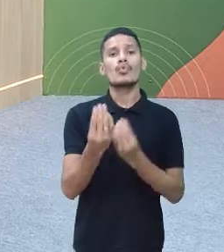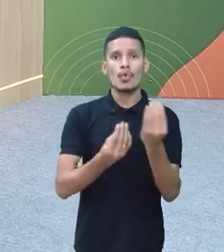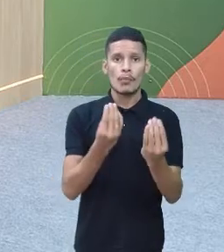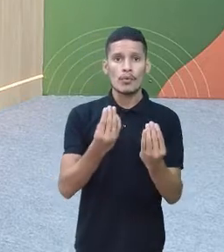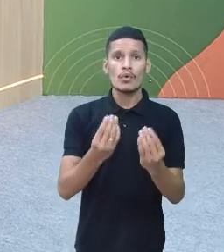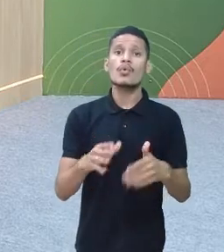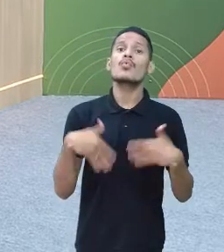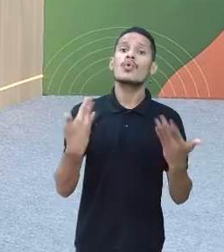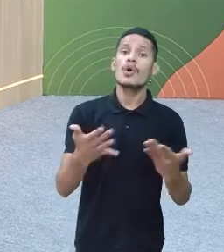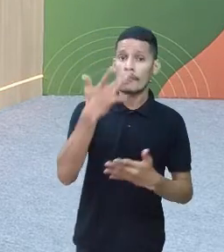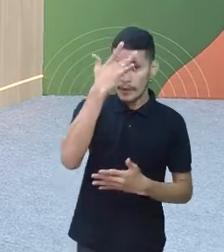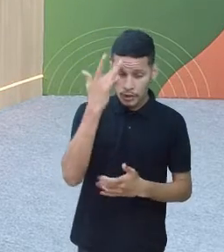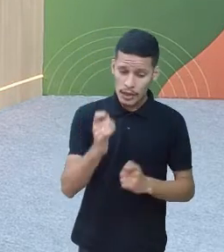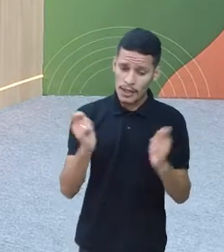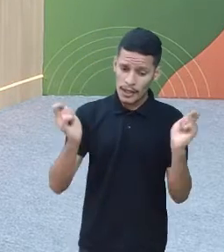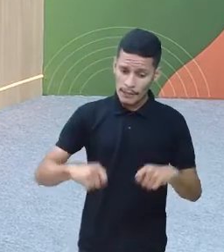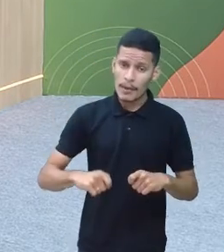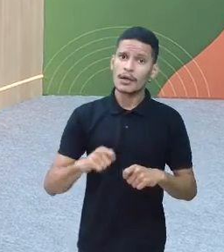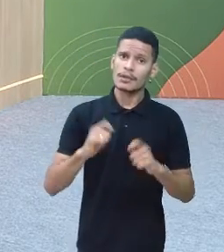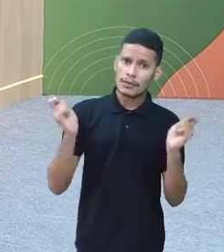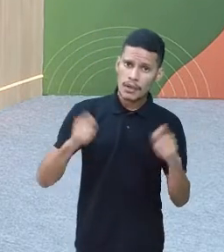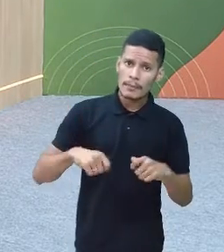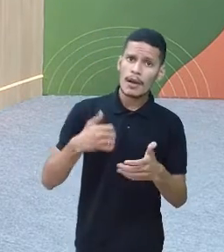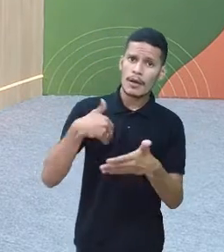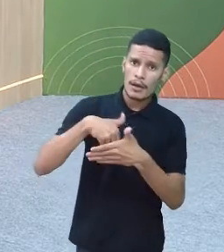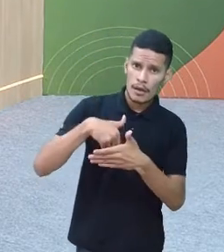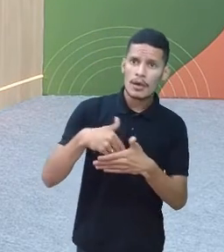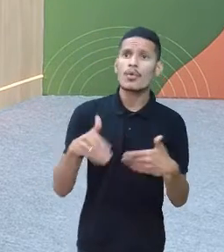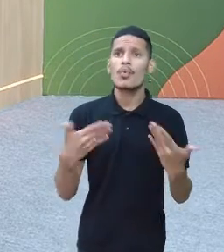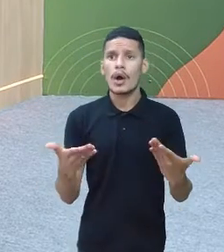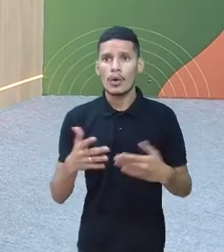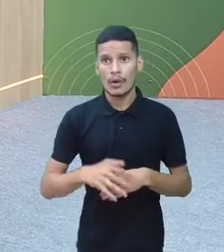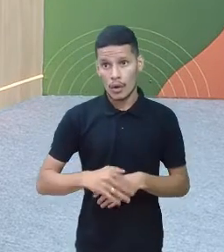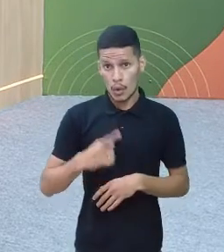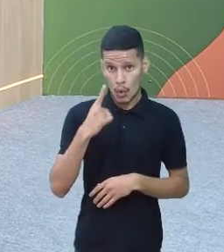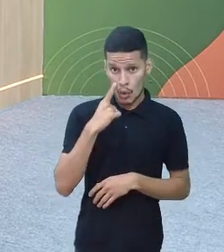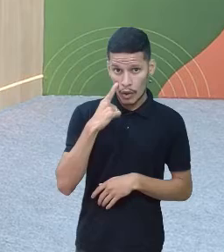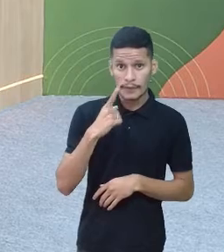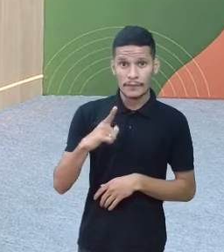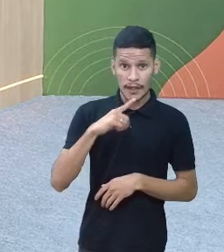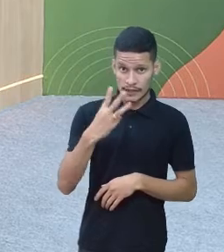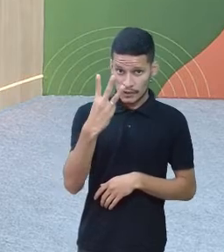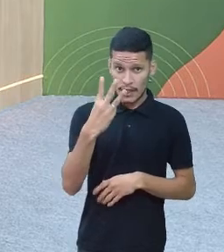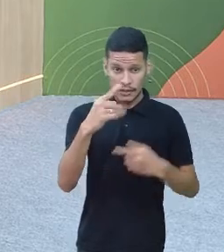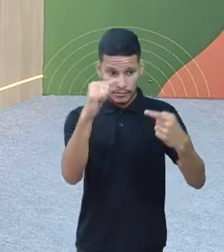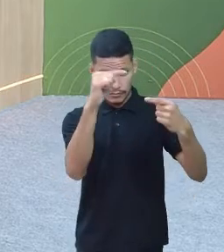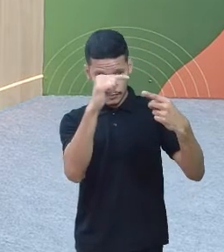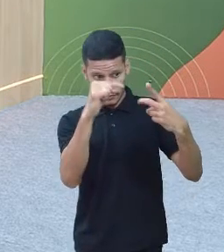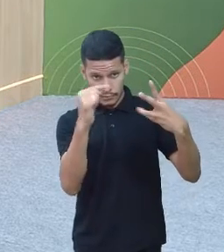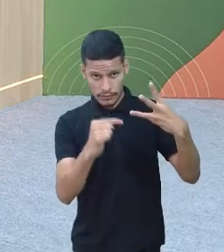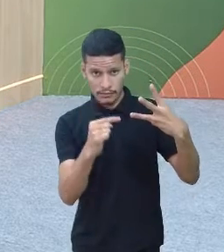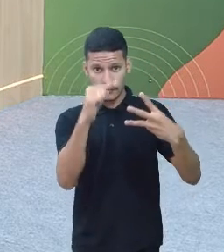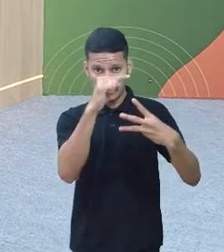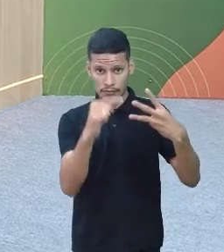Quem pode jogar, quem não pode jogar. E há 3 classificações